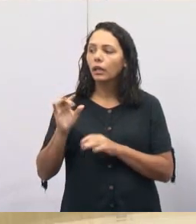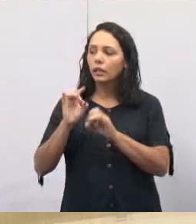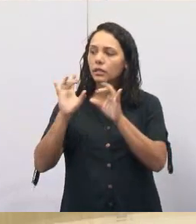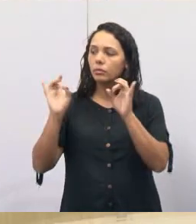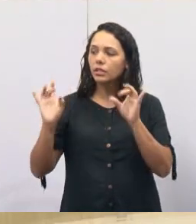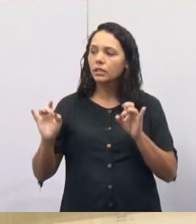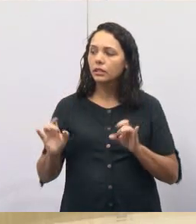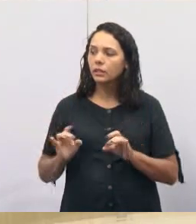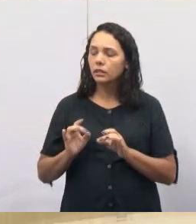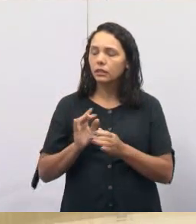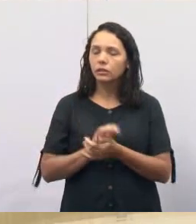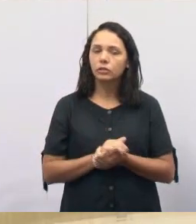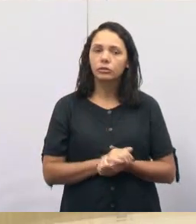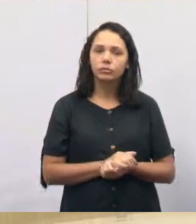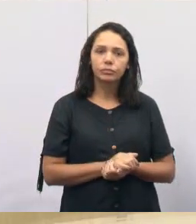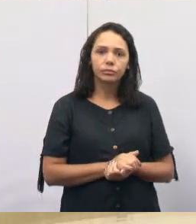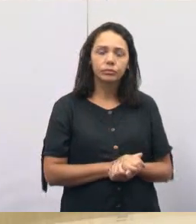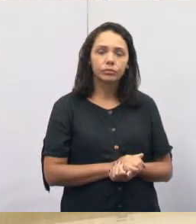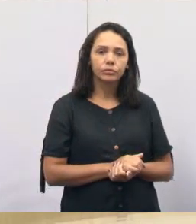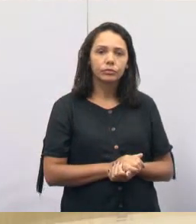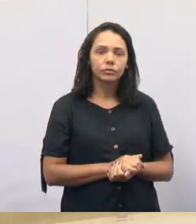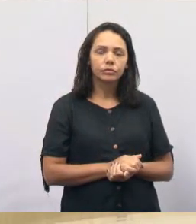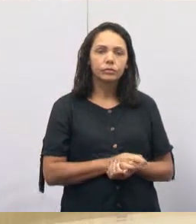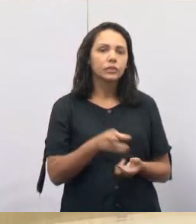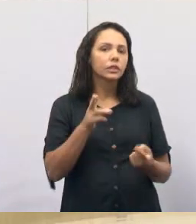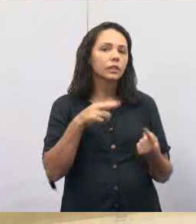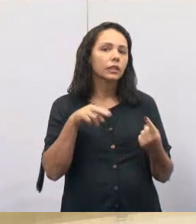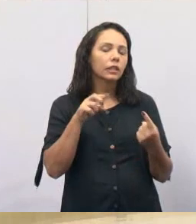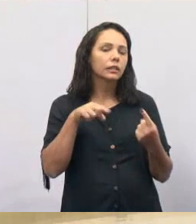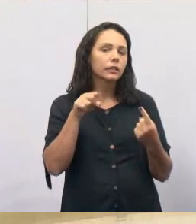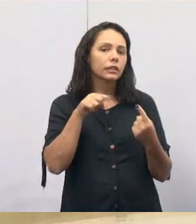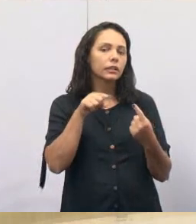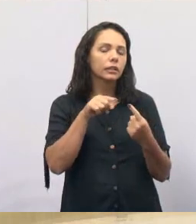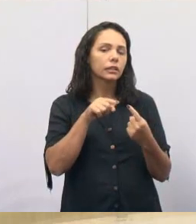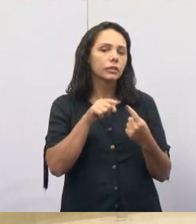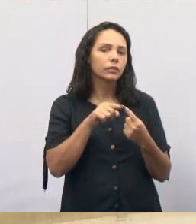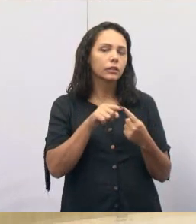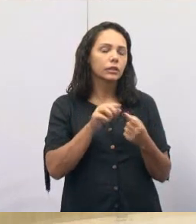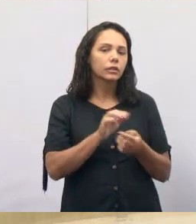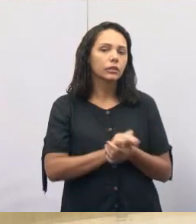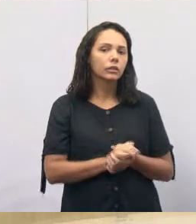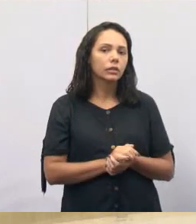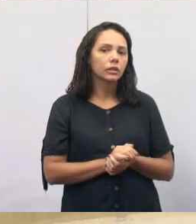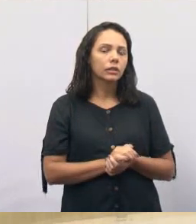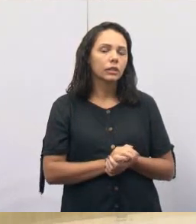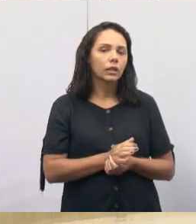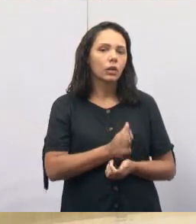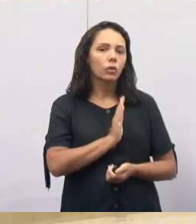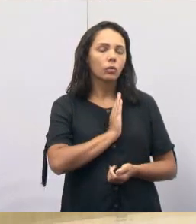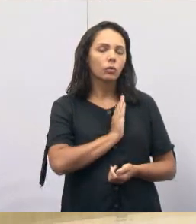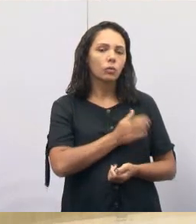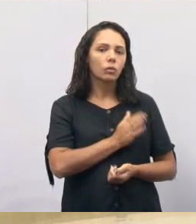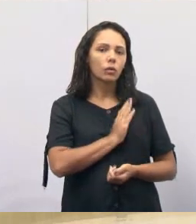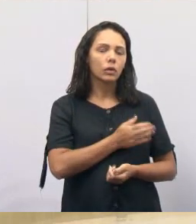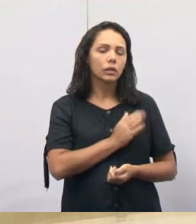atendimentos mencionados na resposta anterior são referentes às seguintes especialidades: